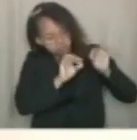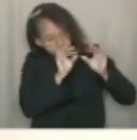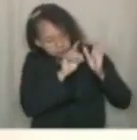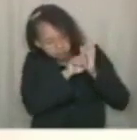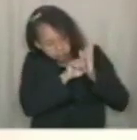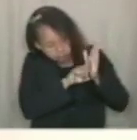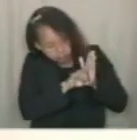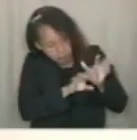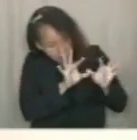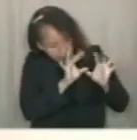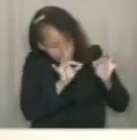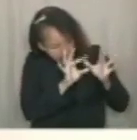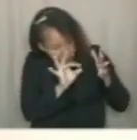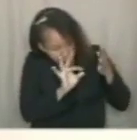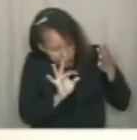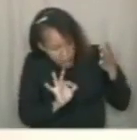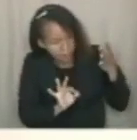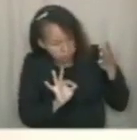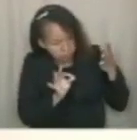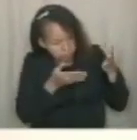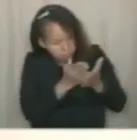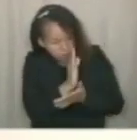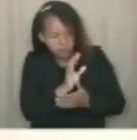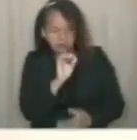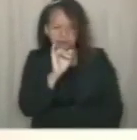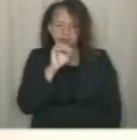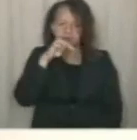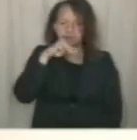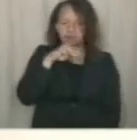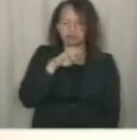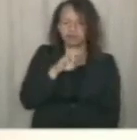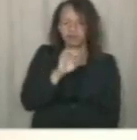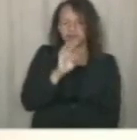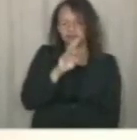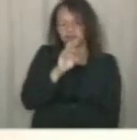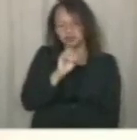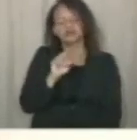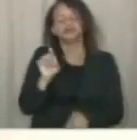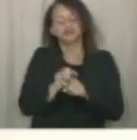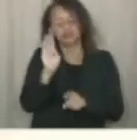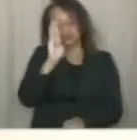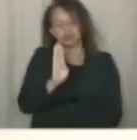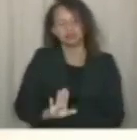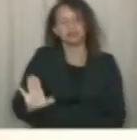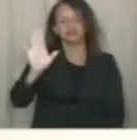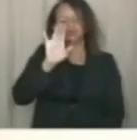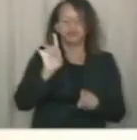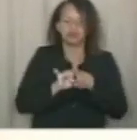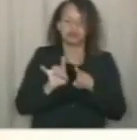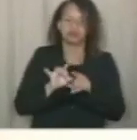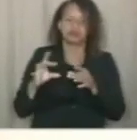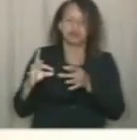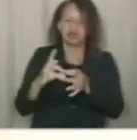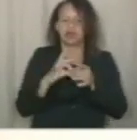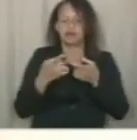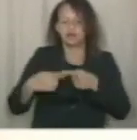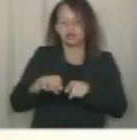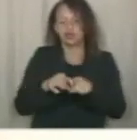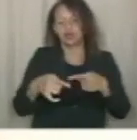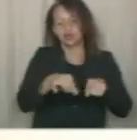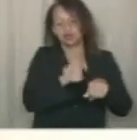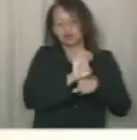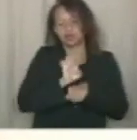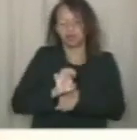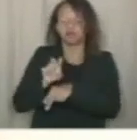a qualidade de determinados produtos. O Inmetro é um órgão nacional e faz convênio com os estados para que a fiscalização seja